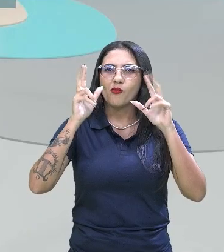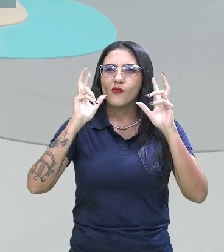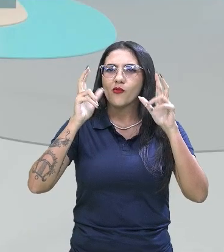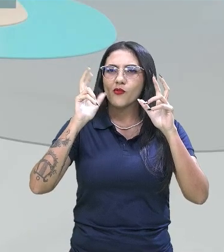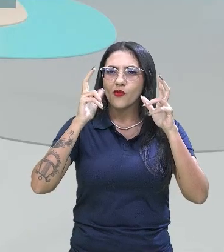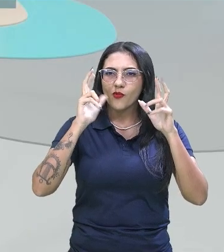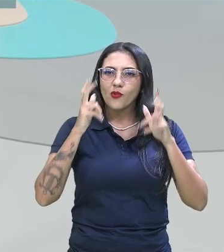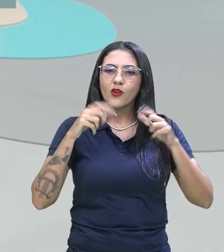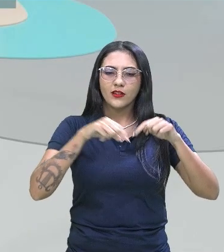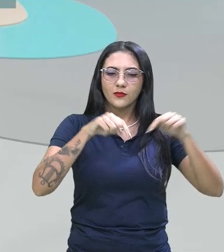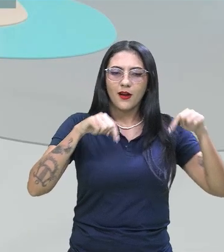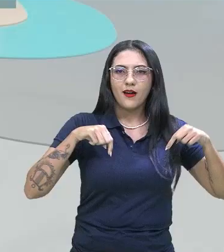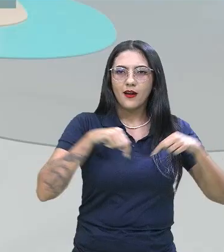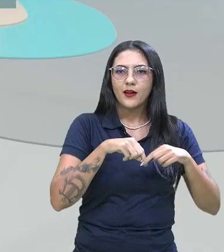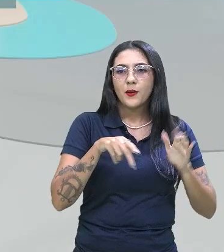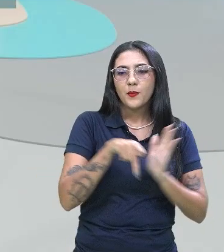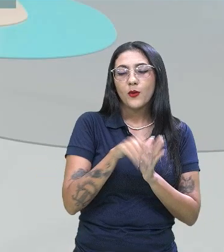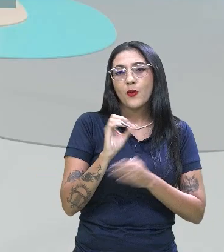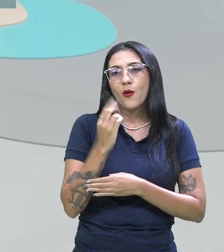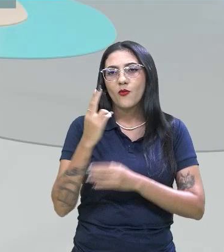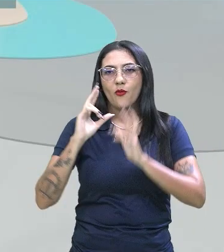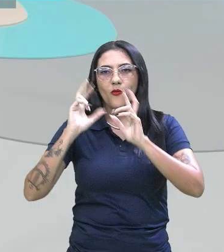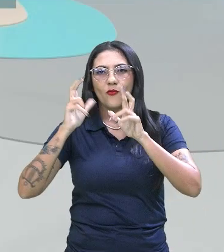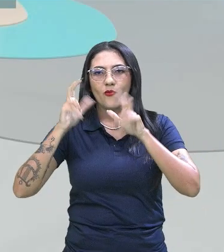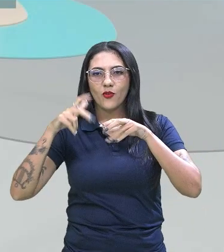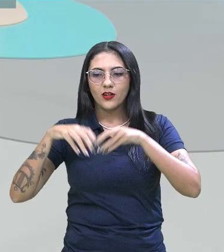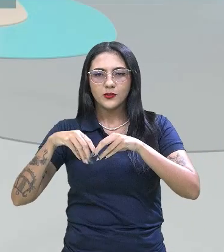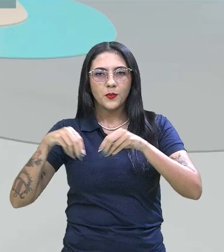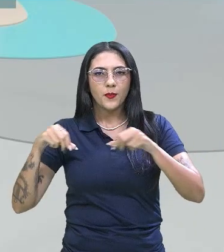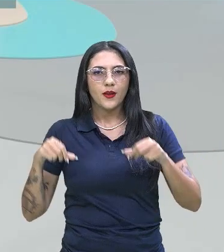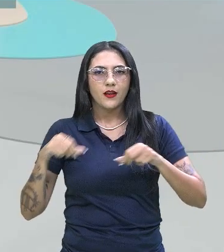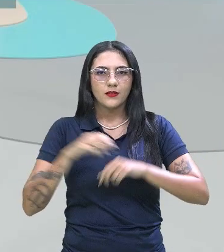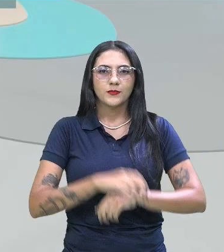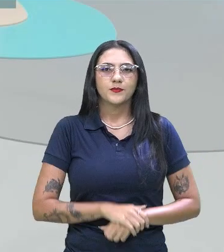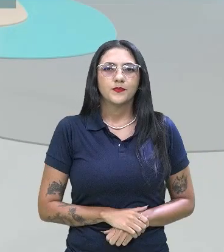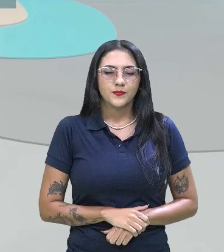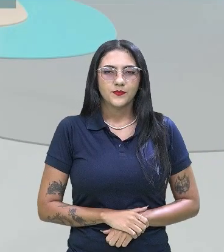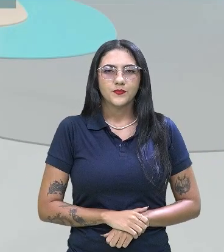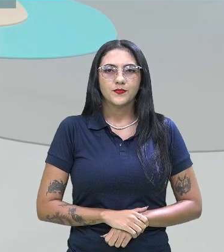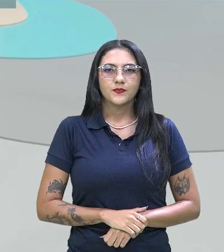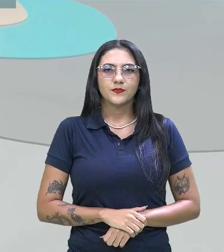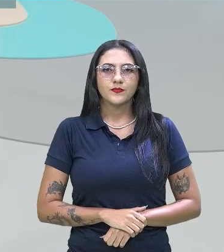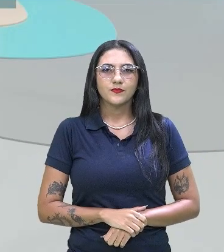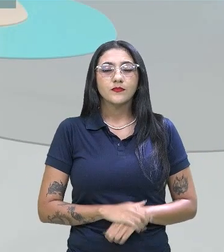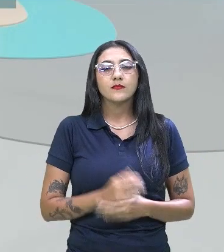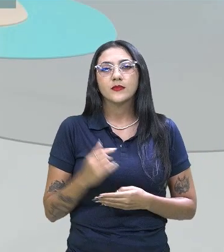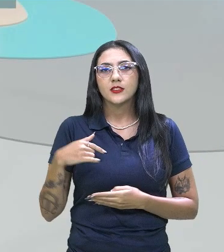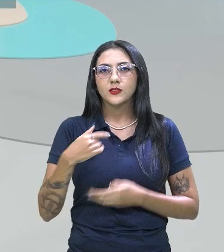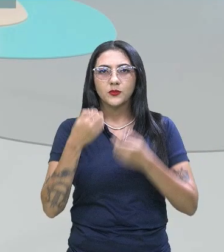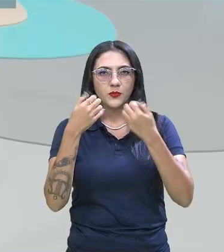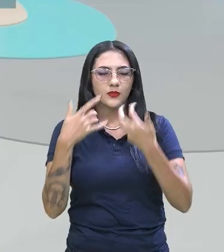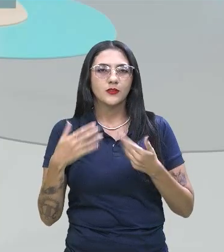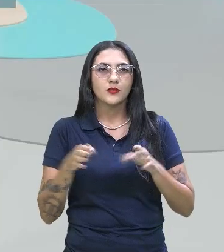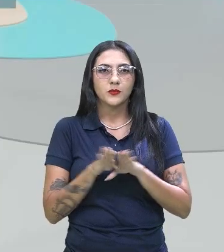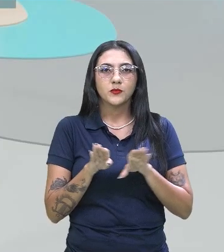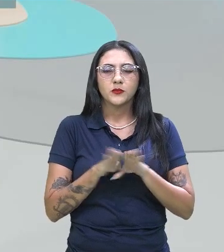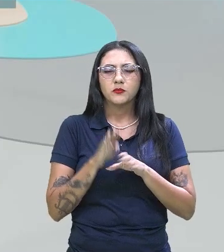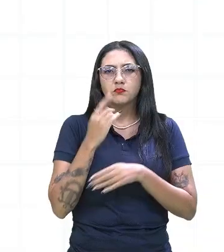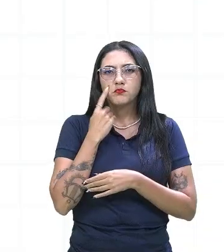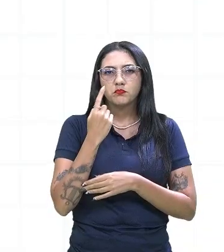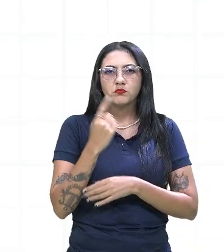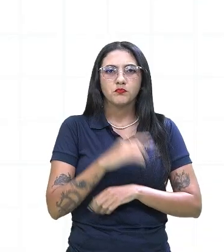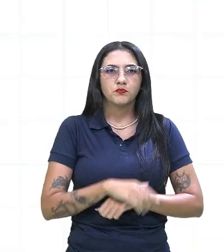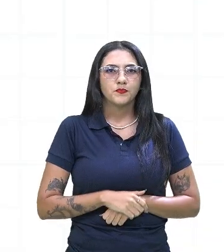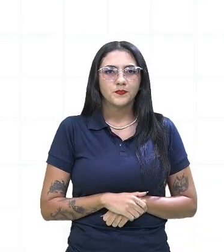exemplo de esportes de rede. E nós falamos o seguinte sobre o voleibol e o vôlei de praia. Acompanhe aqui comigo, ó.